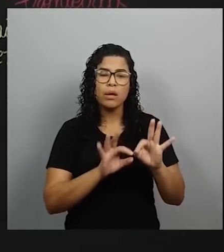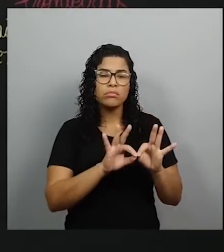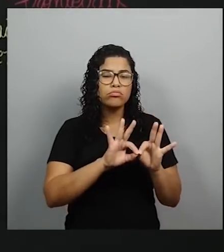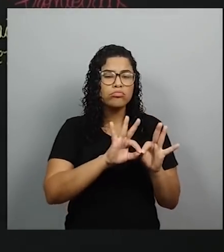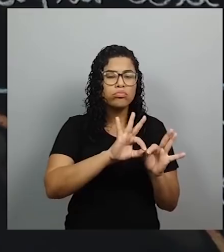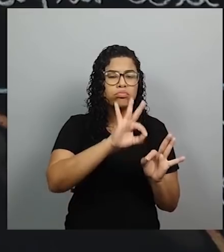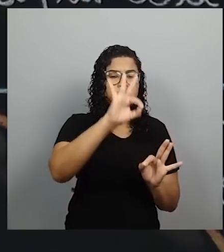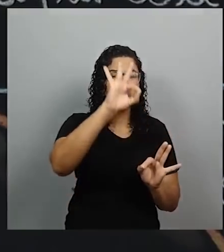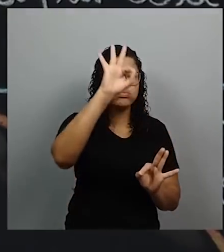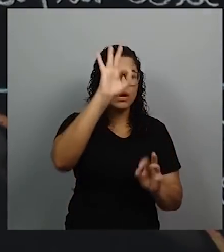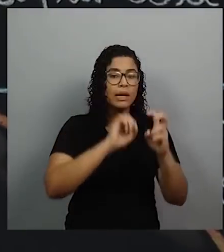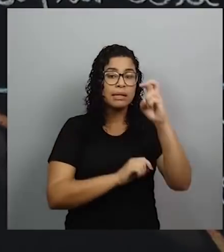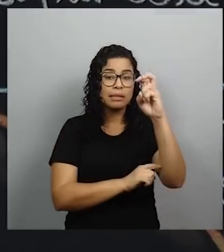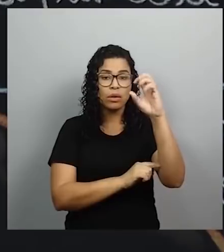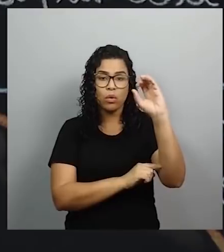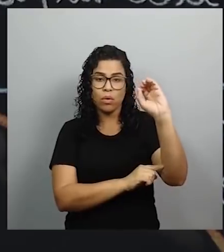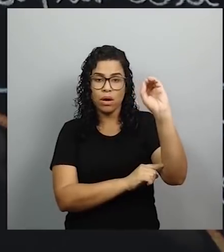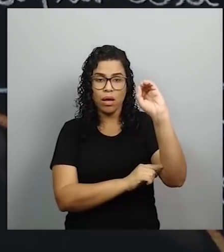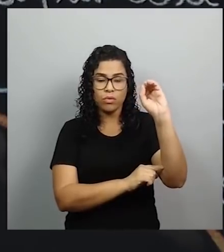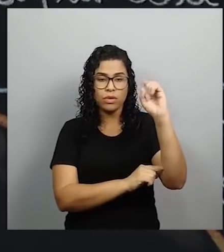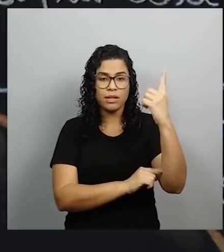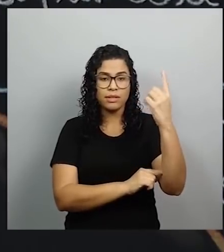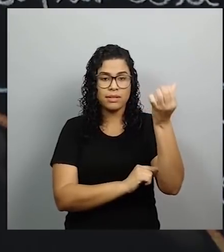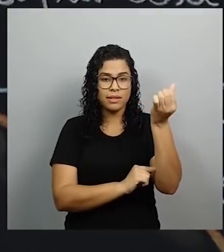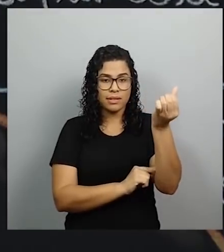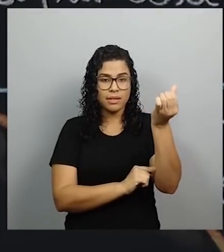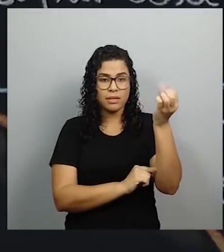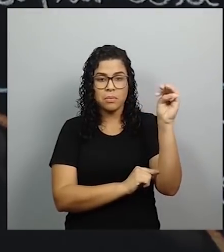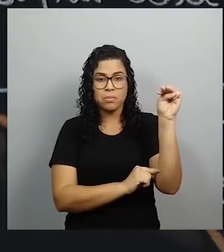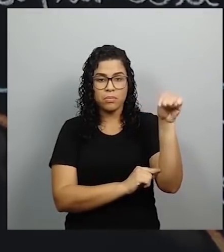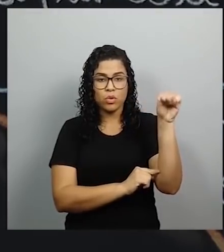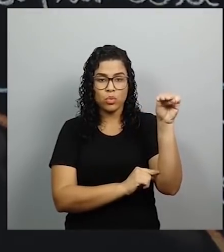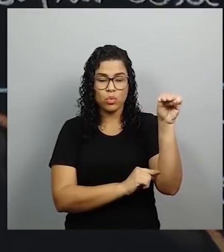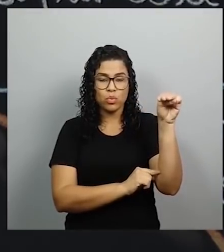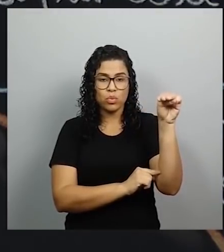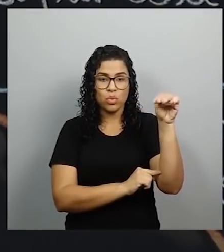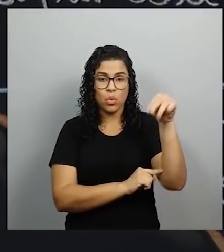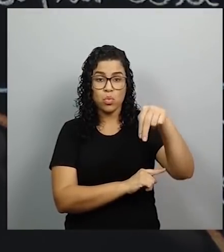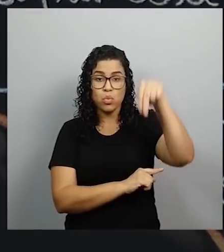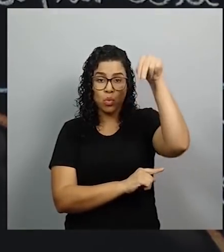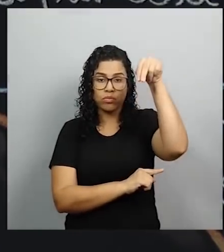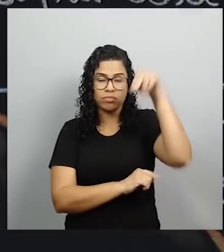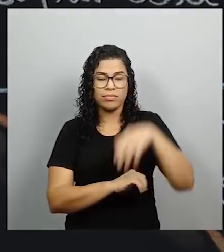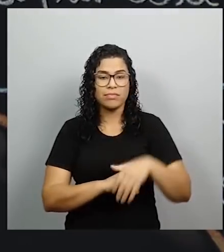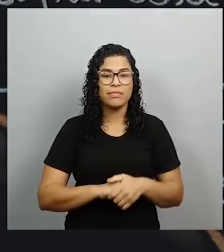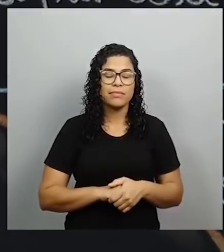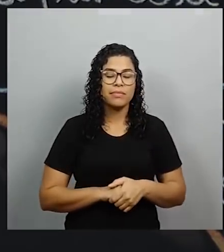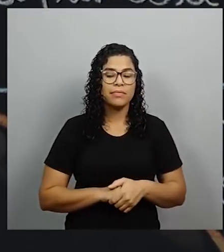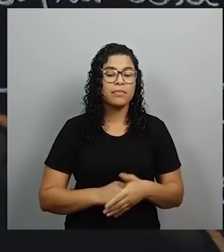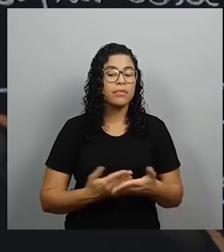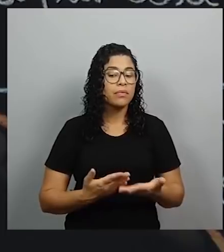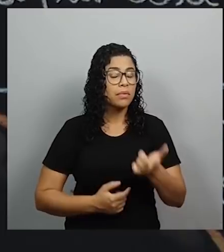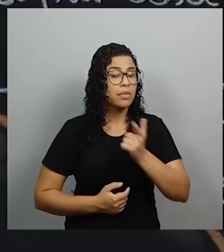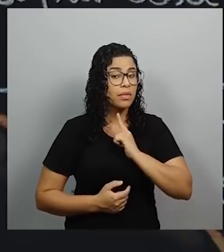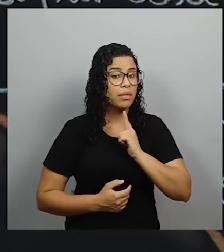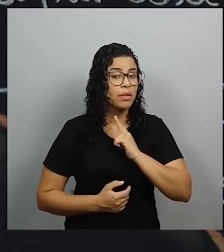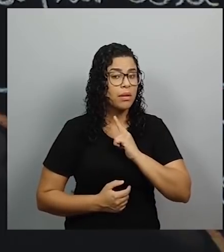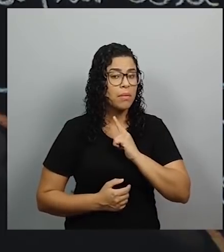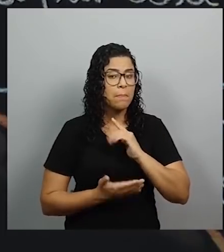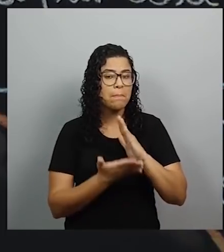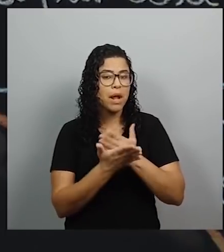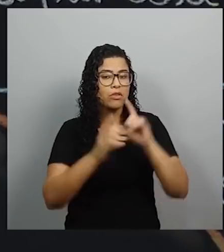5 graus e 16 minutos para o hemisfério norte. Nós vamos ter, então, parte